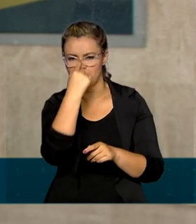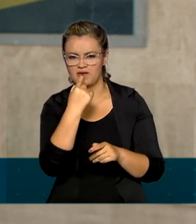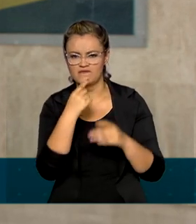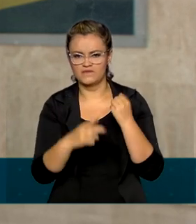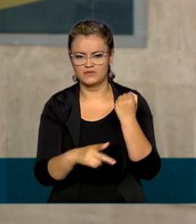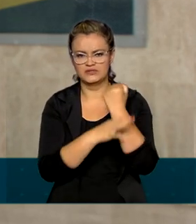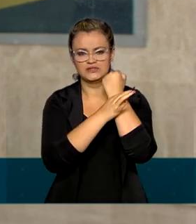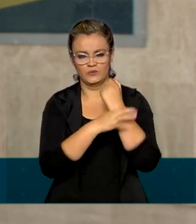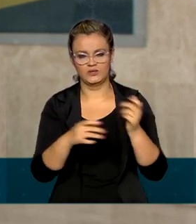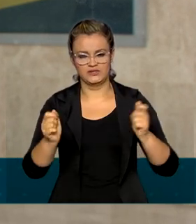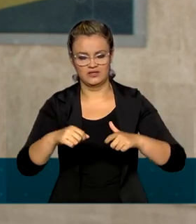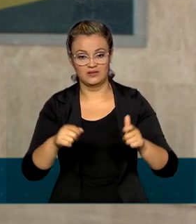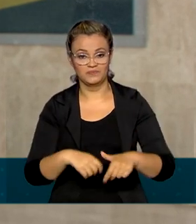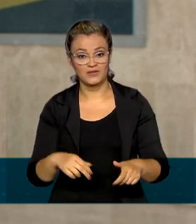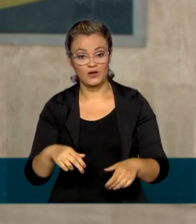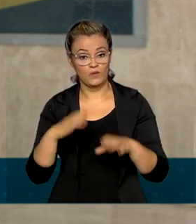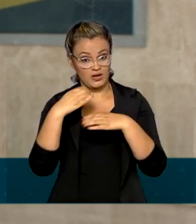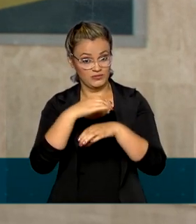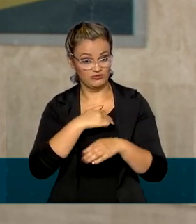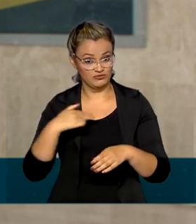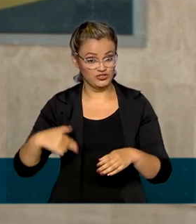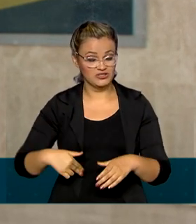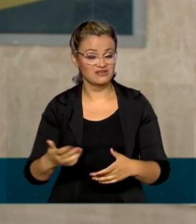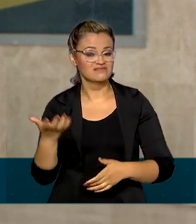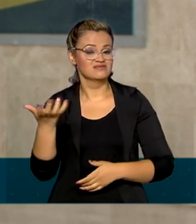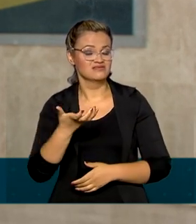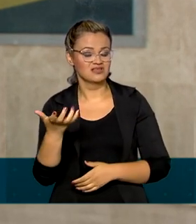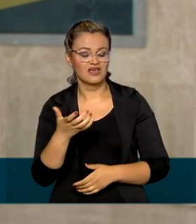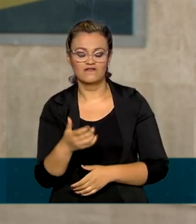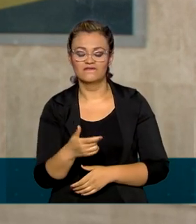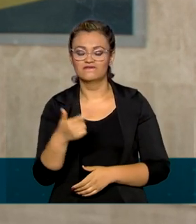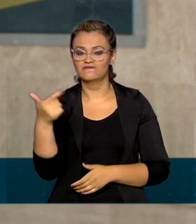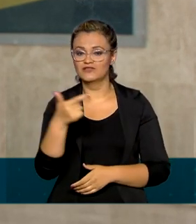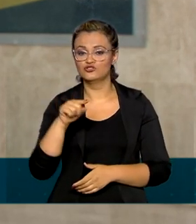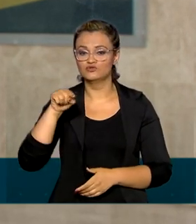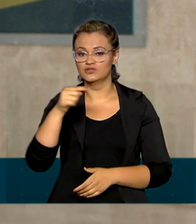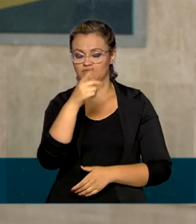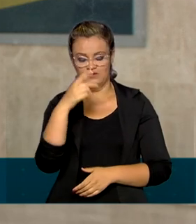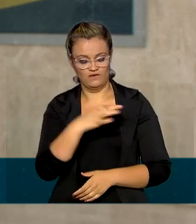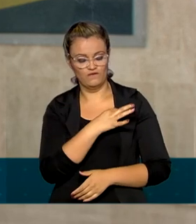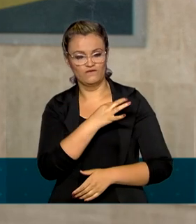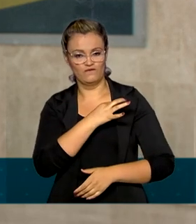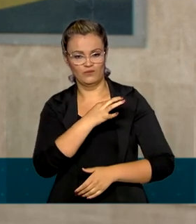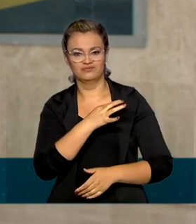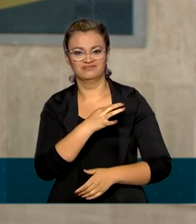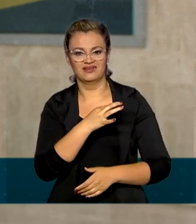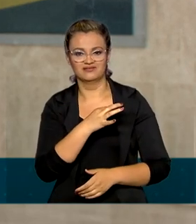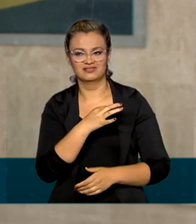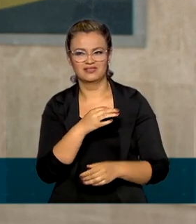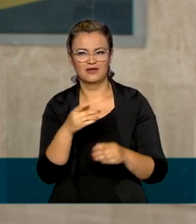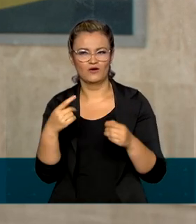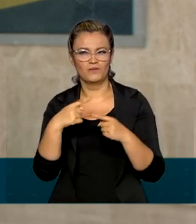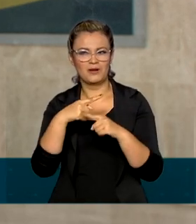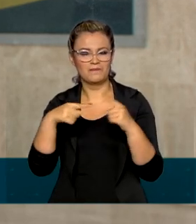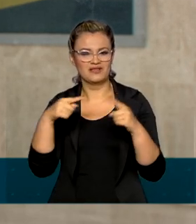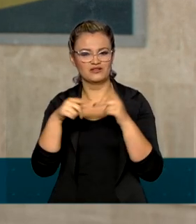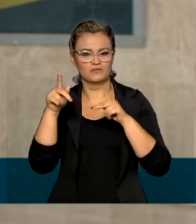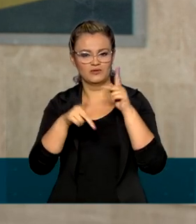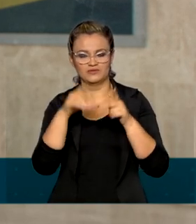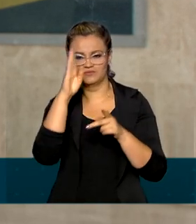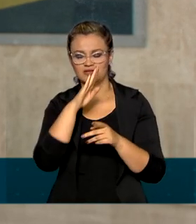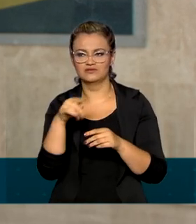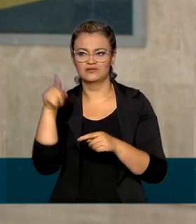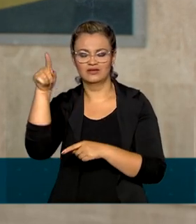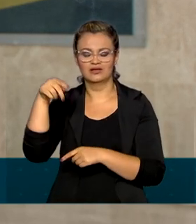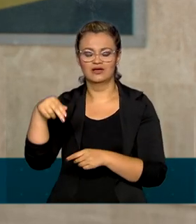aceitável. O laboratório chinês planeja contar com até 22 mil voluntários, mais da metade do Brasil, especificamente no